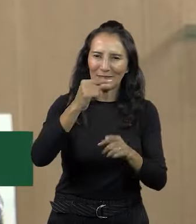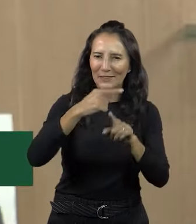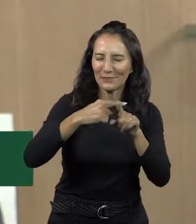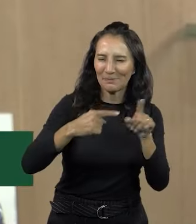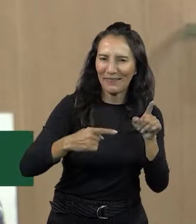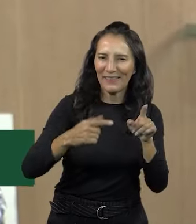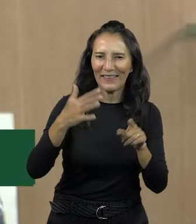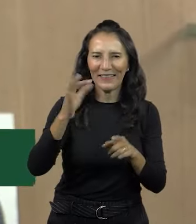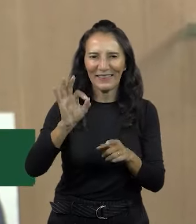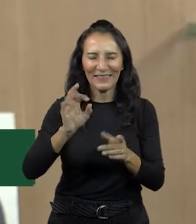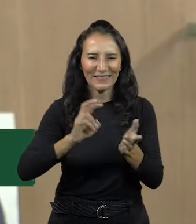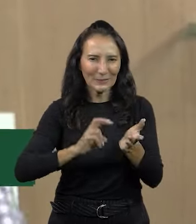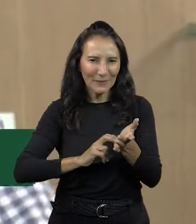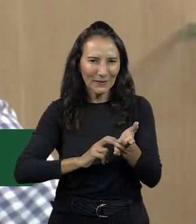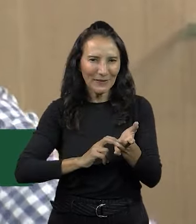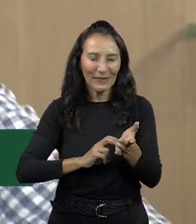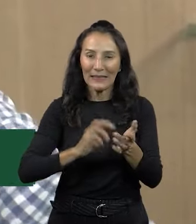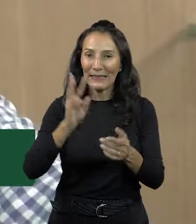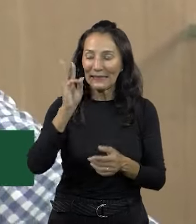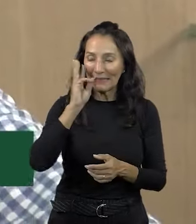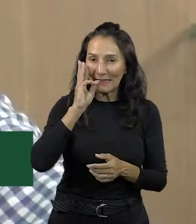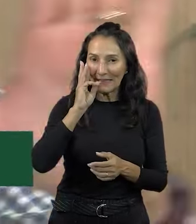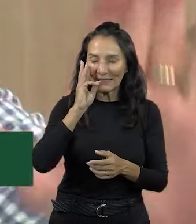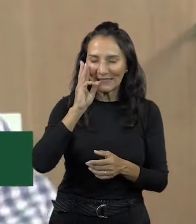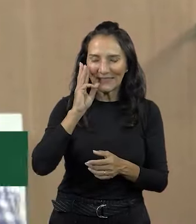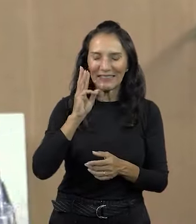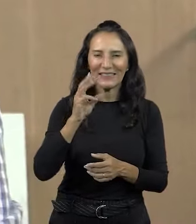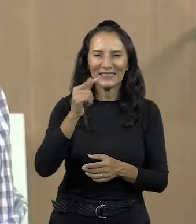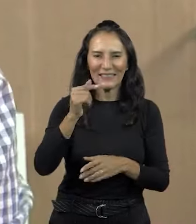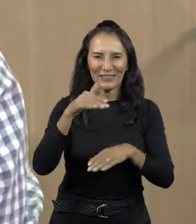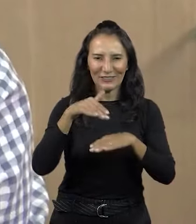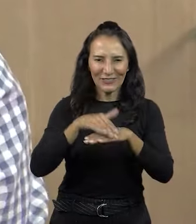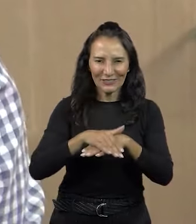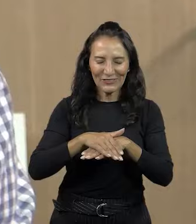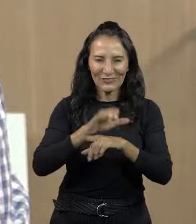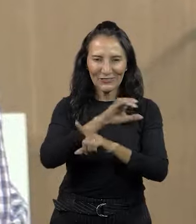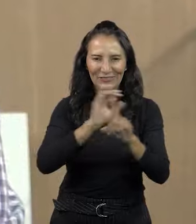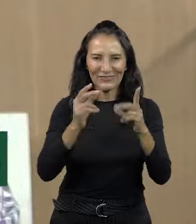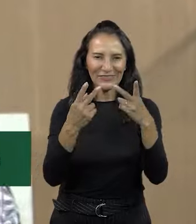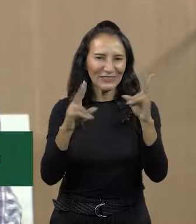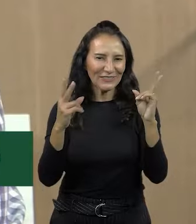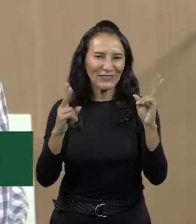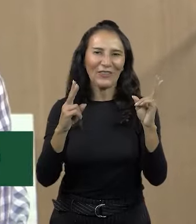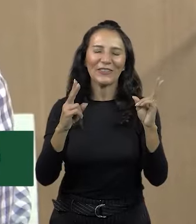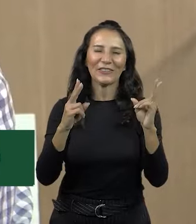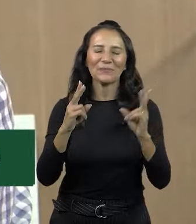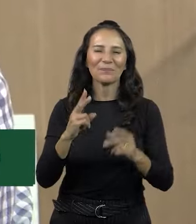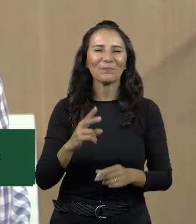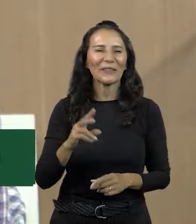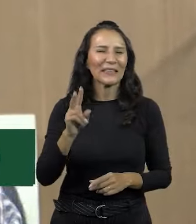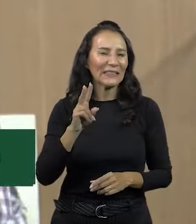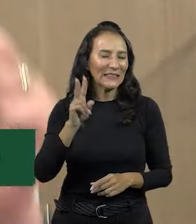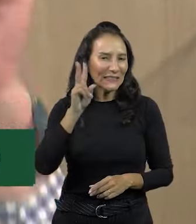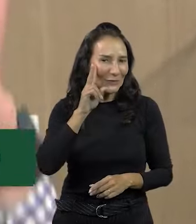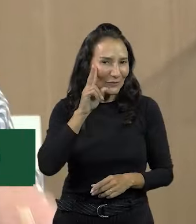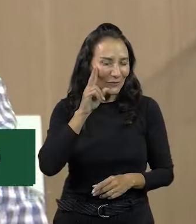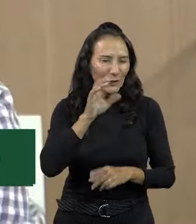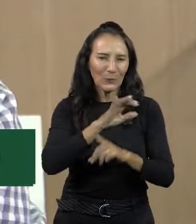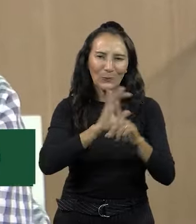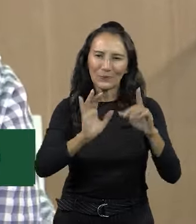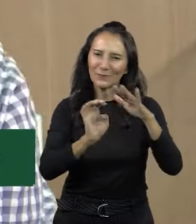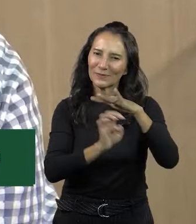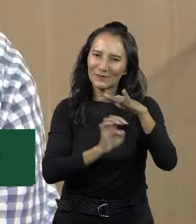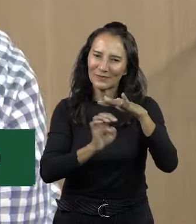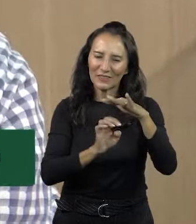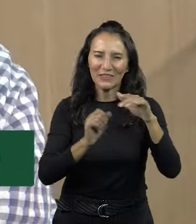terça-feira da Vitória mas temos o culto lindo segunda-feira dos empresários dos empreendedores eu tenho